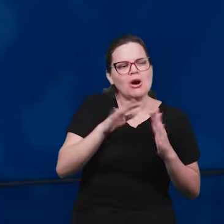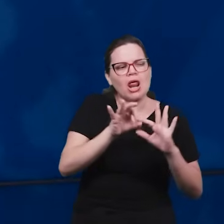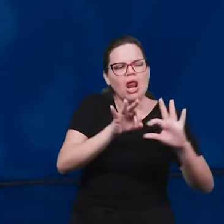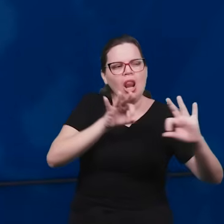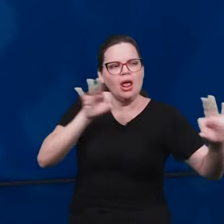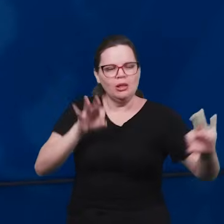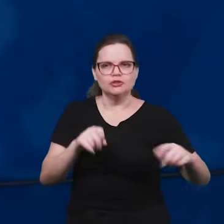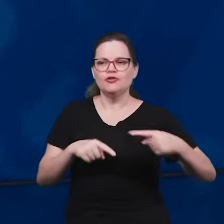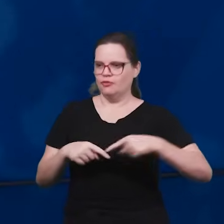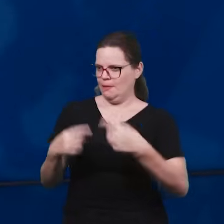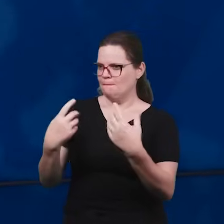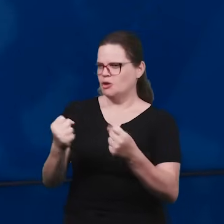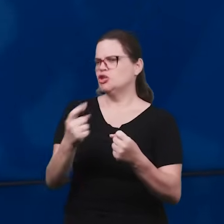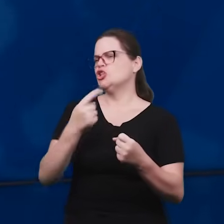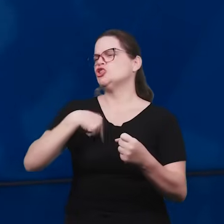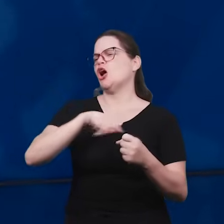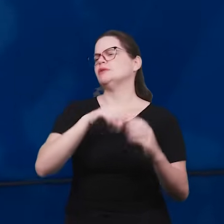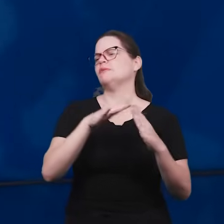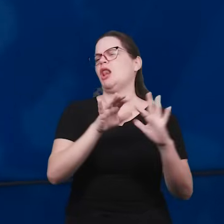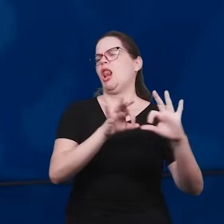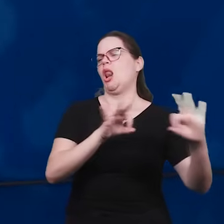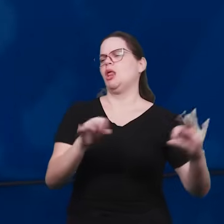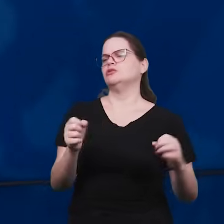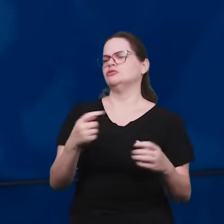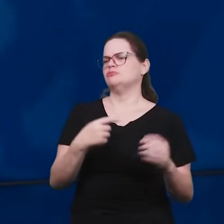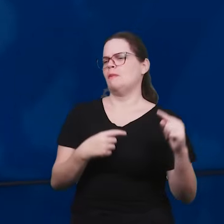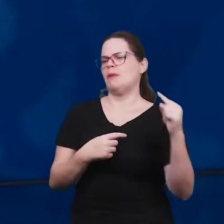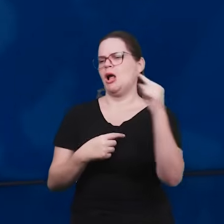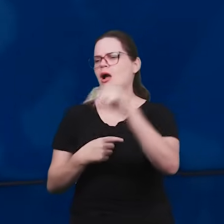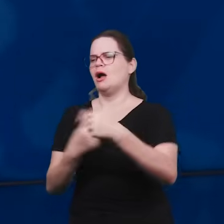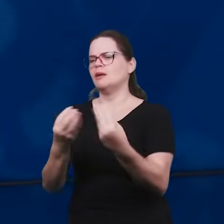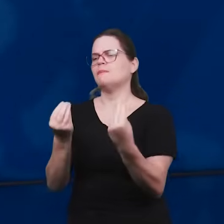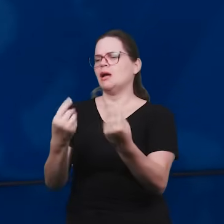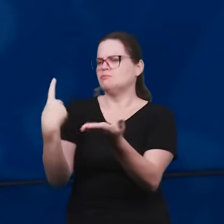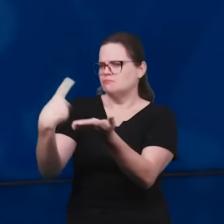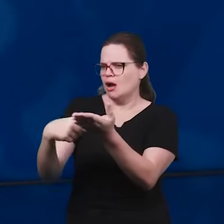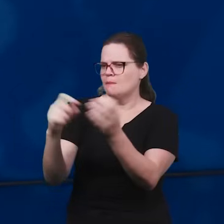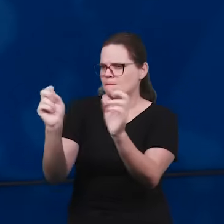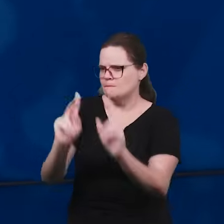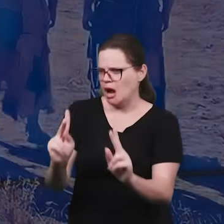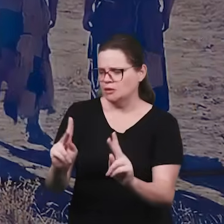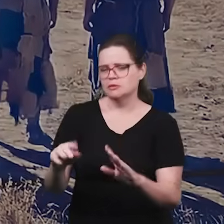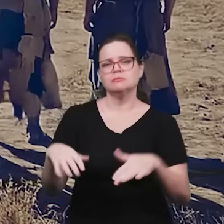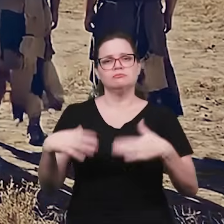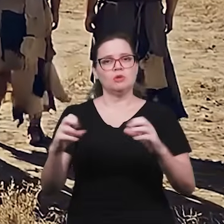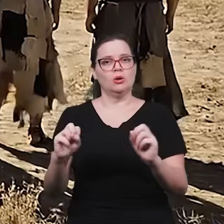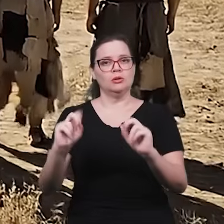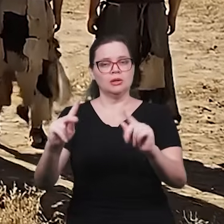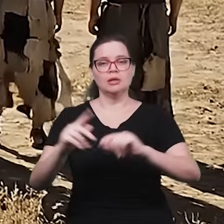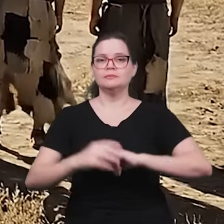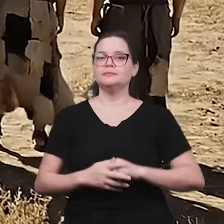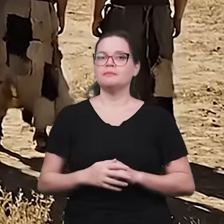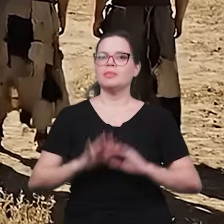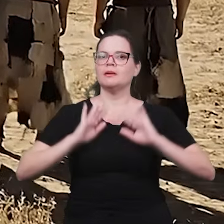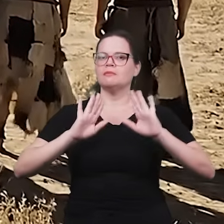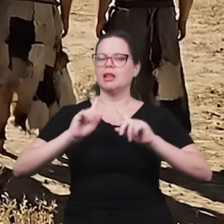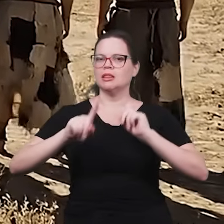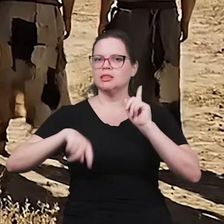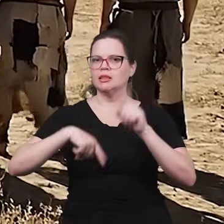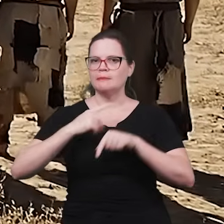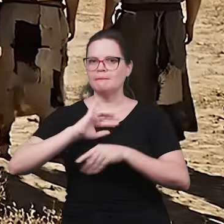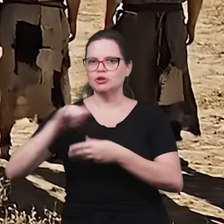como aliados. Mais tarde, mesmo após descobrir o engano deles, Josué manteve